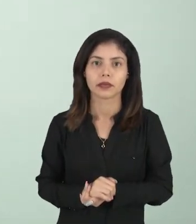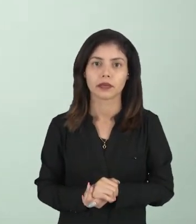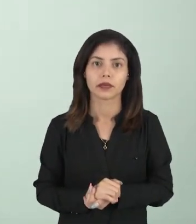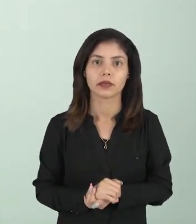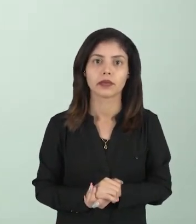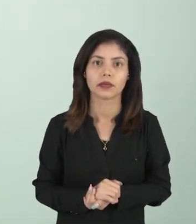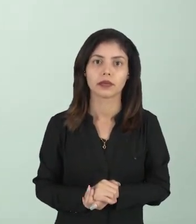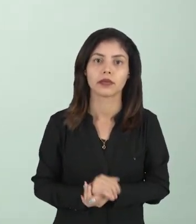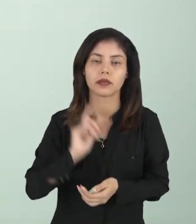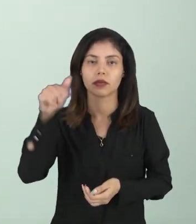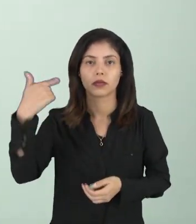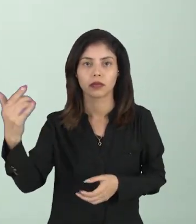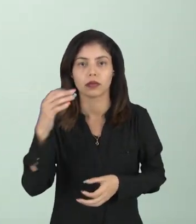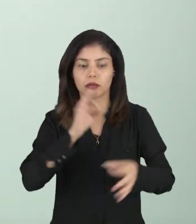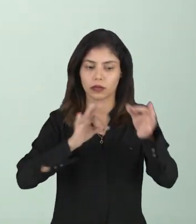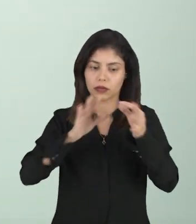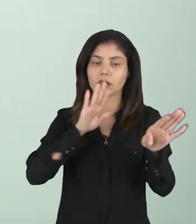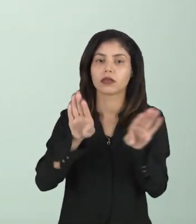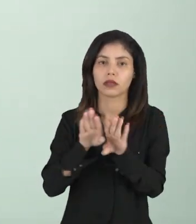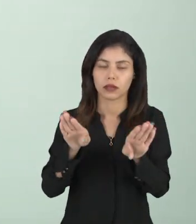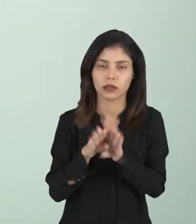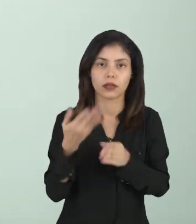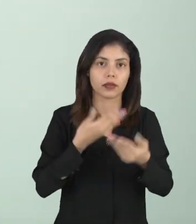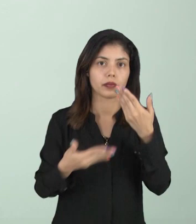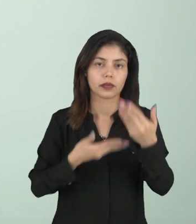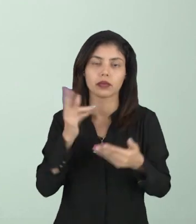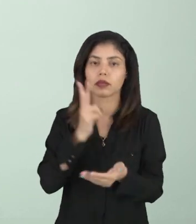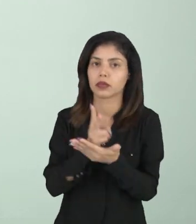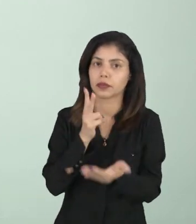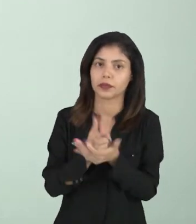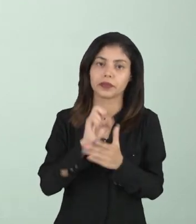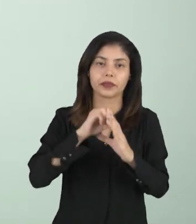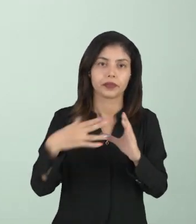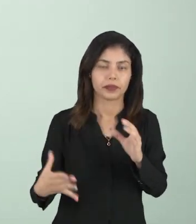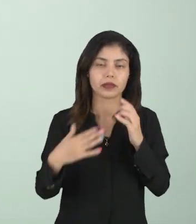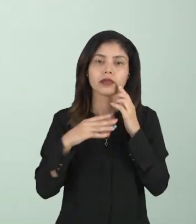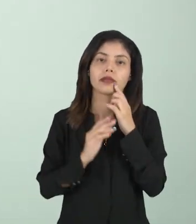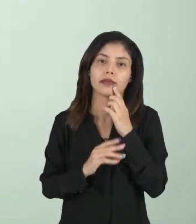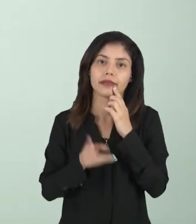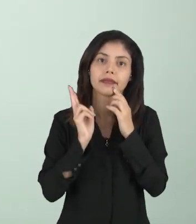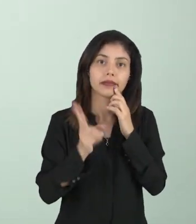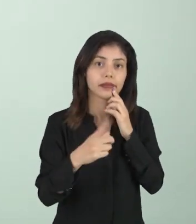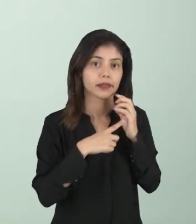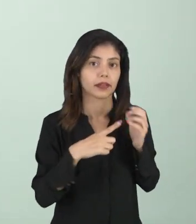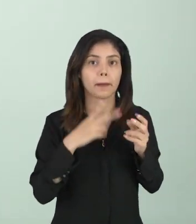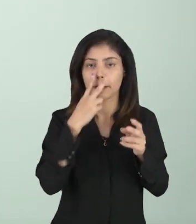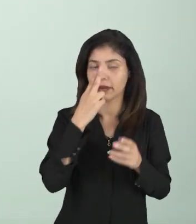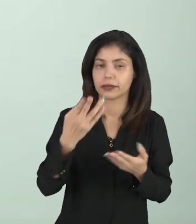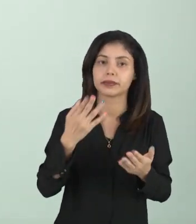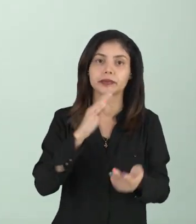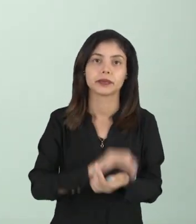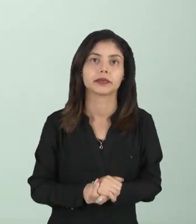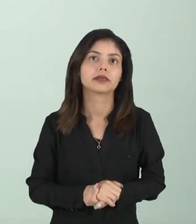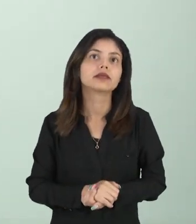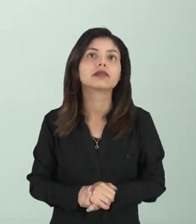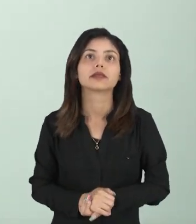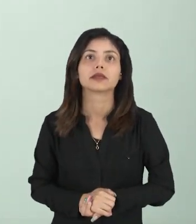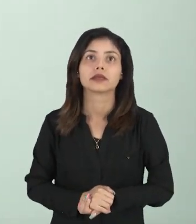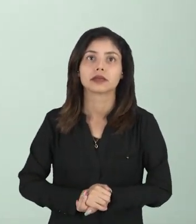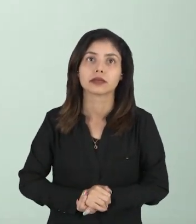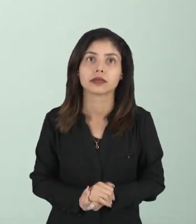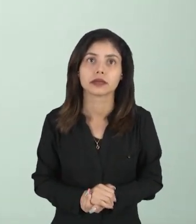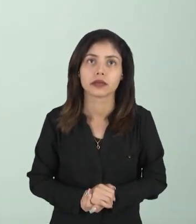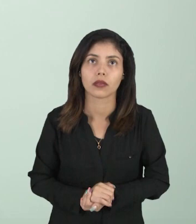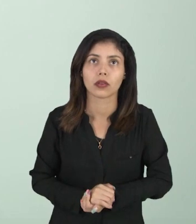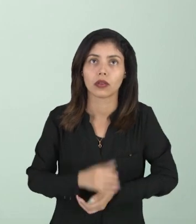com outros organismos que compartilham as mesmas características, né, ou têm características parecidas, tá? Que é